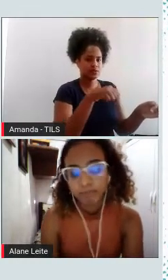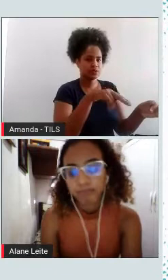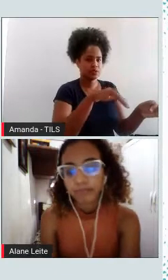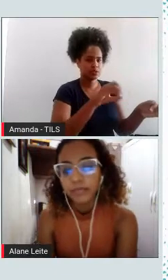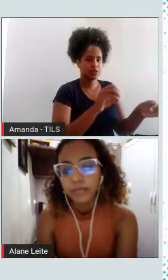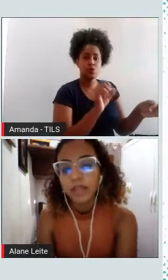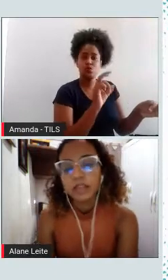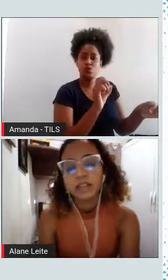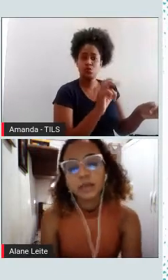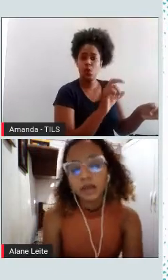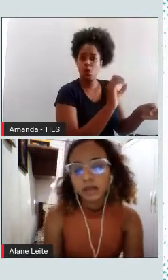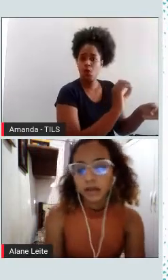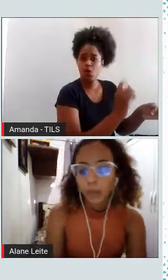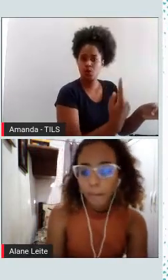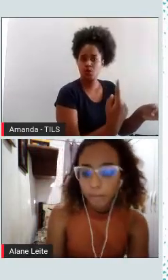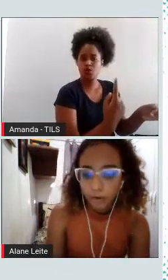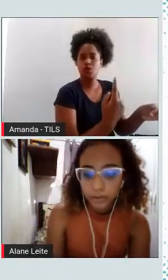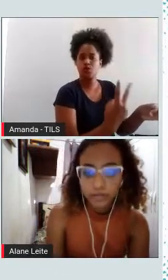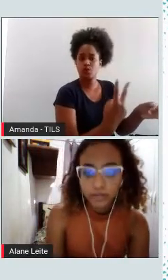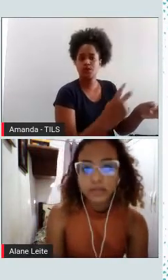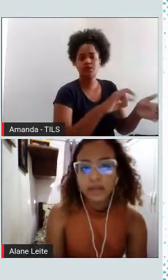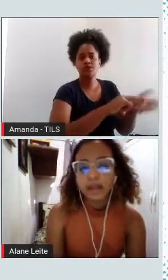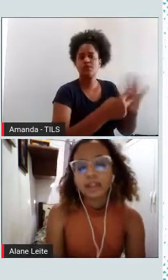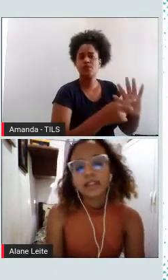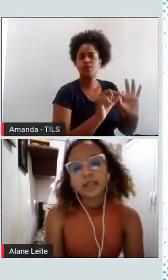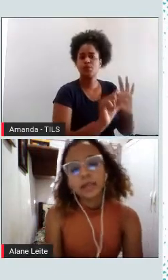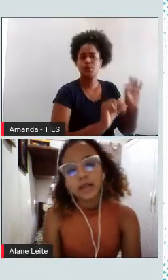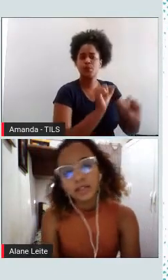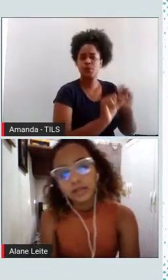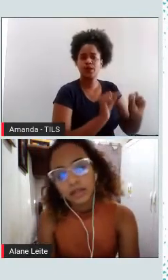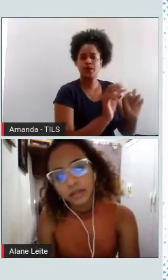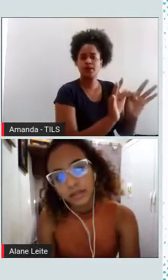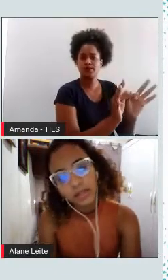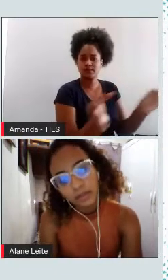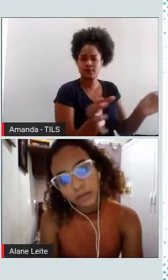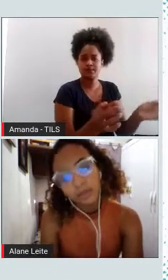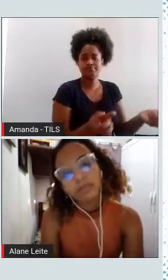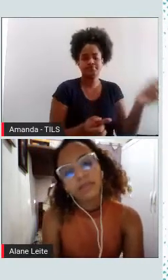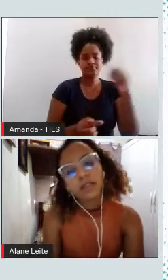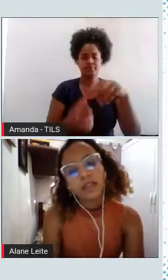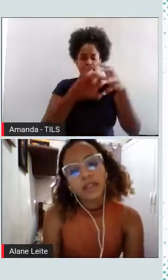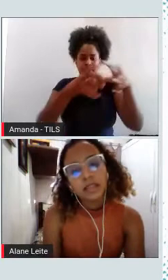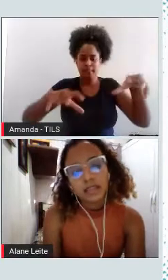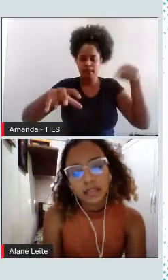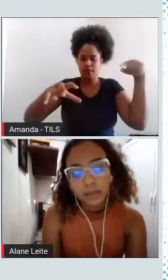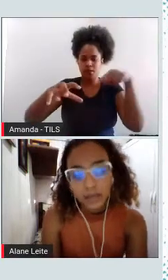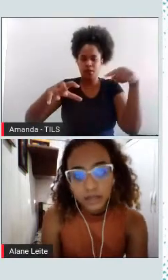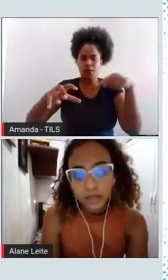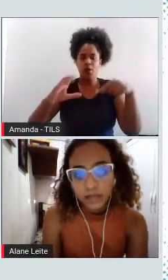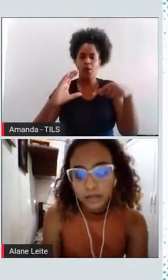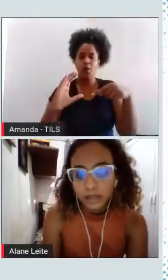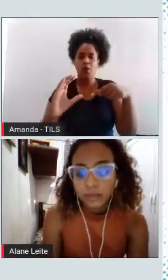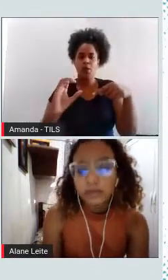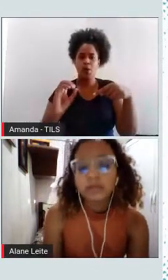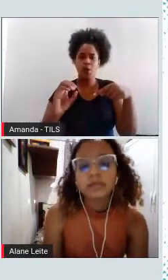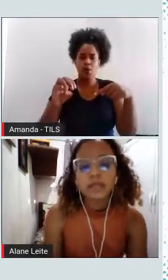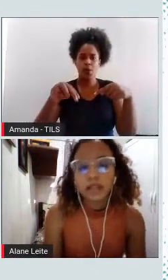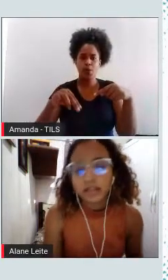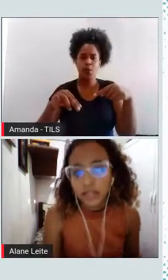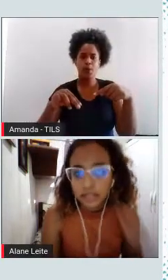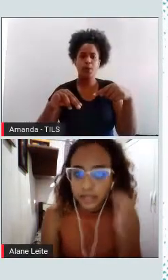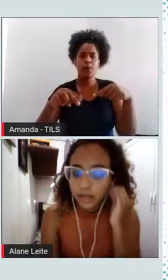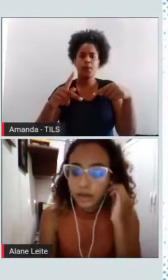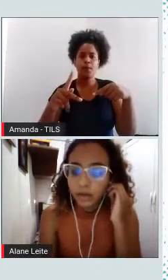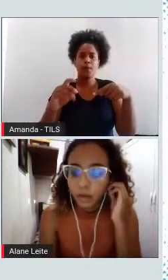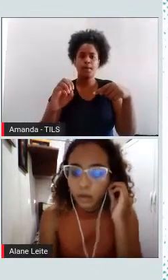simples. Já a molécula composta, ela vai ter mais de um elemento químico. Se ela tem mais de um elemento químico,